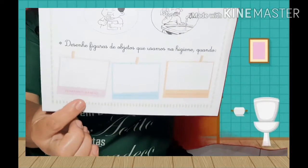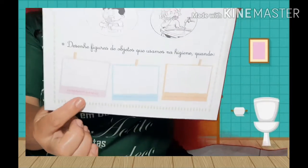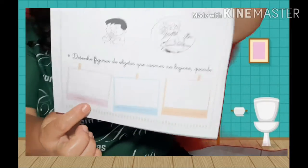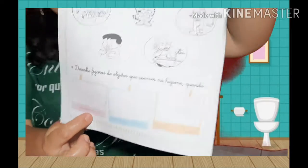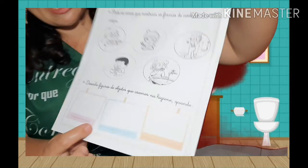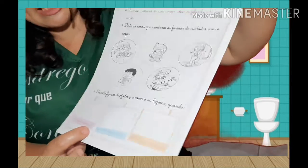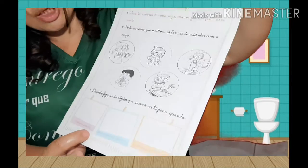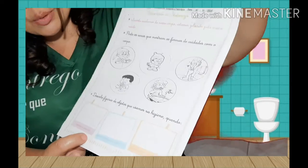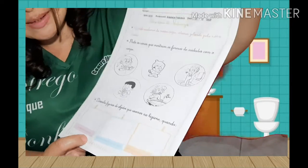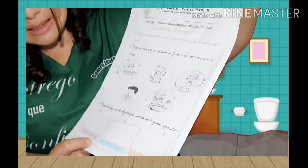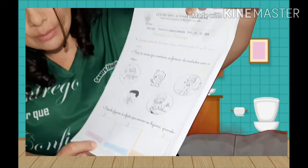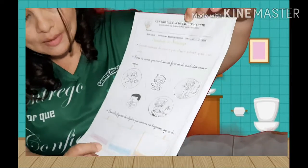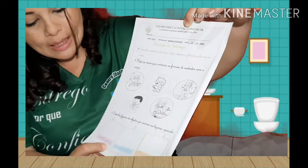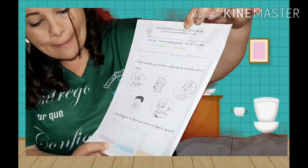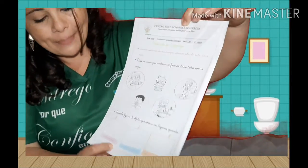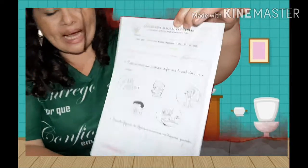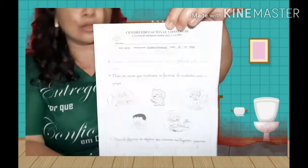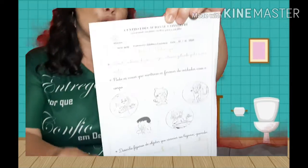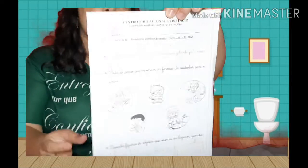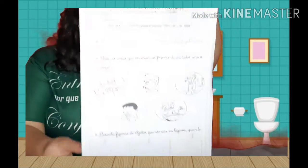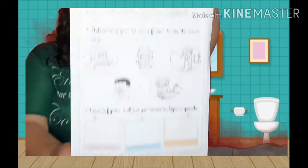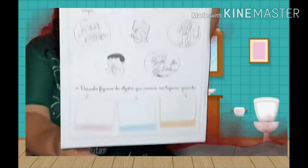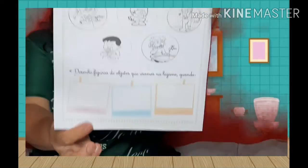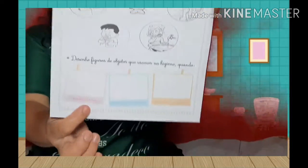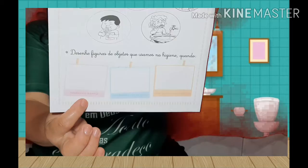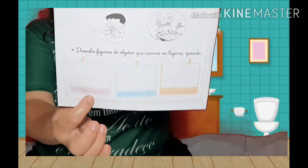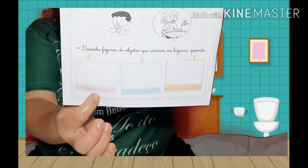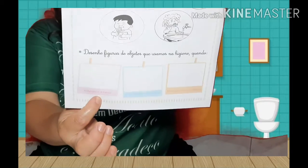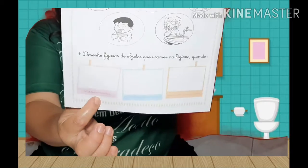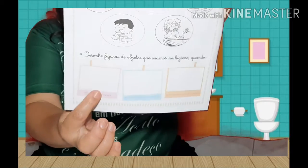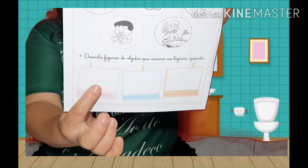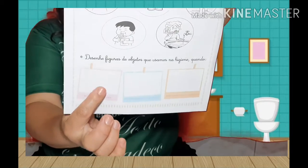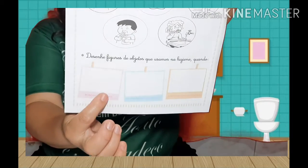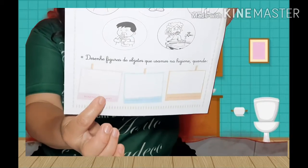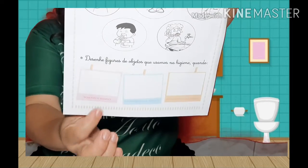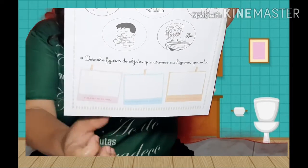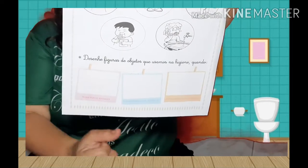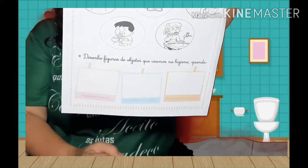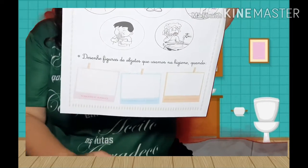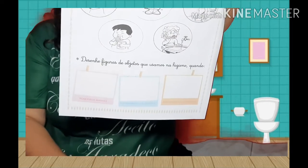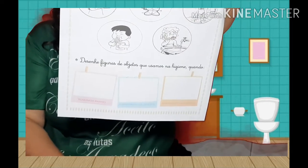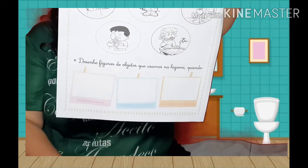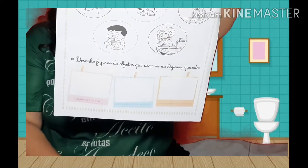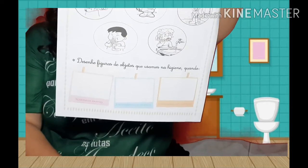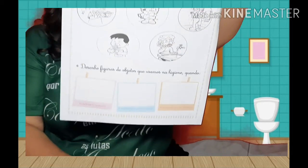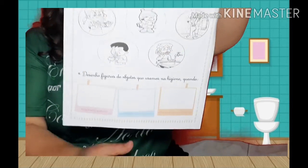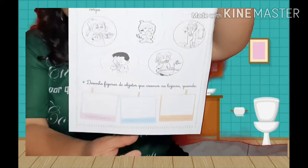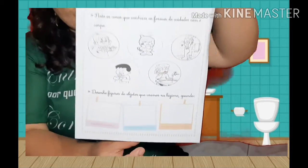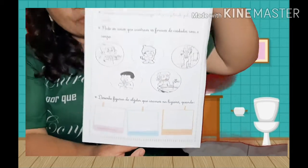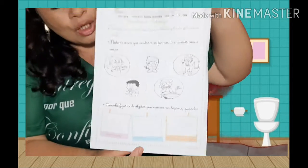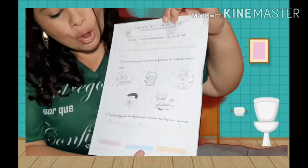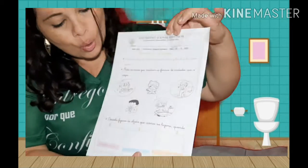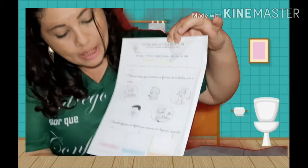Nós temos aqui o que é que nós usamos para tomar banho. Então, você vai desenhar um